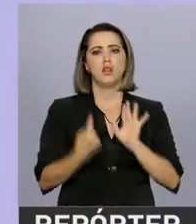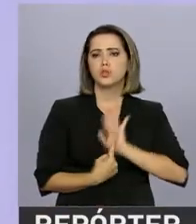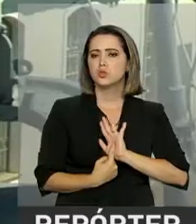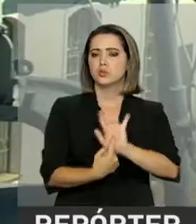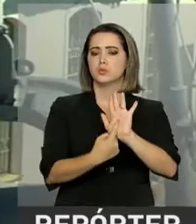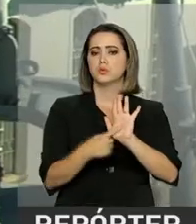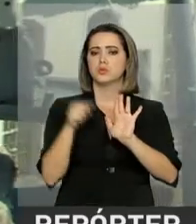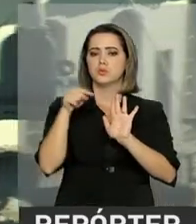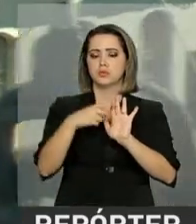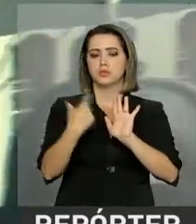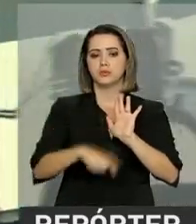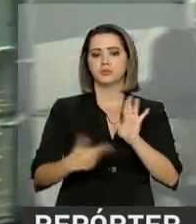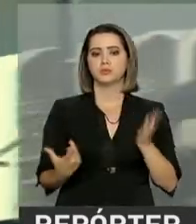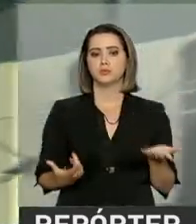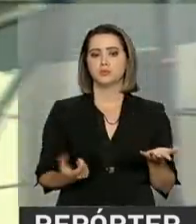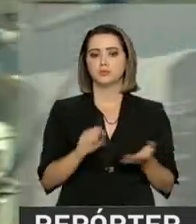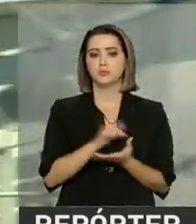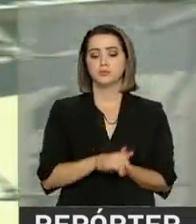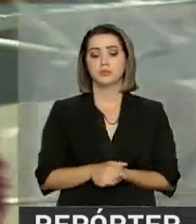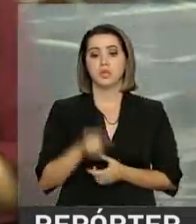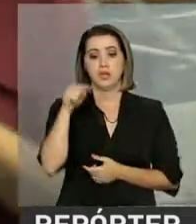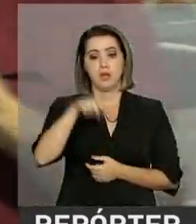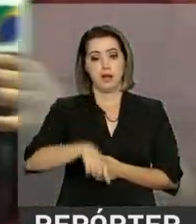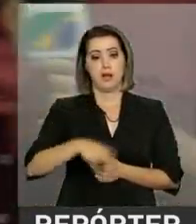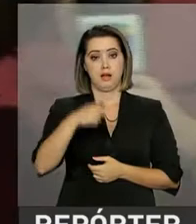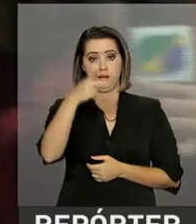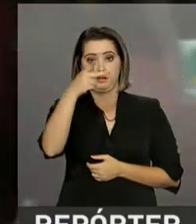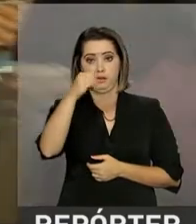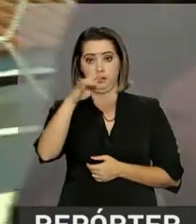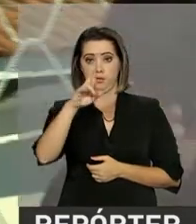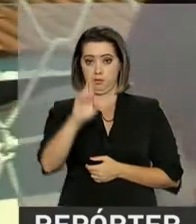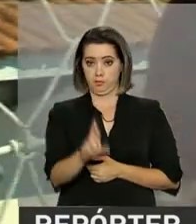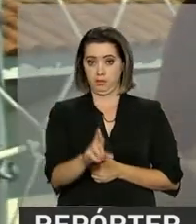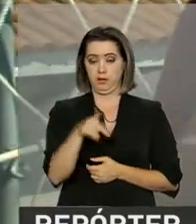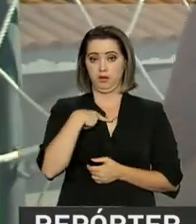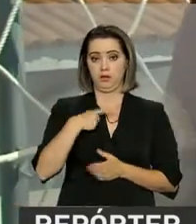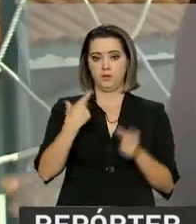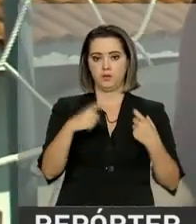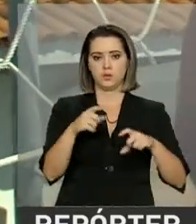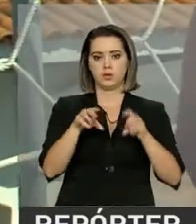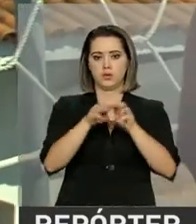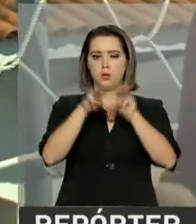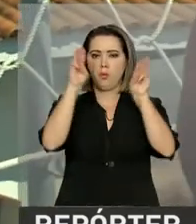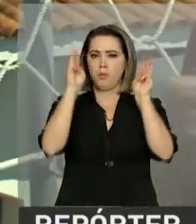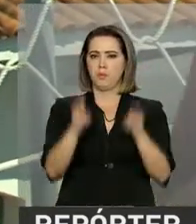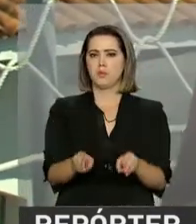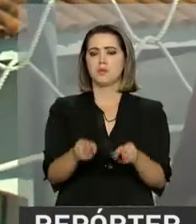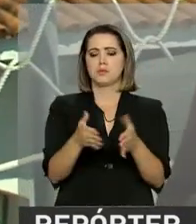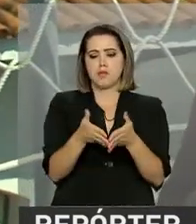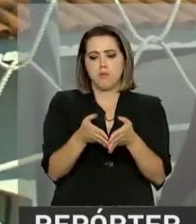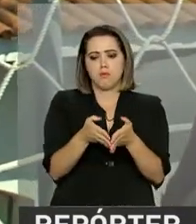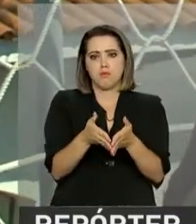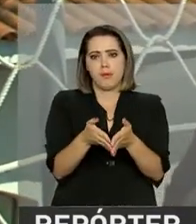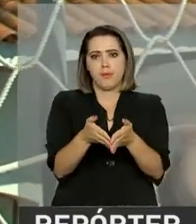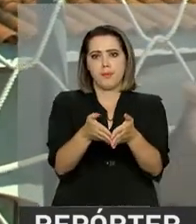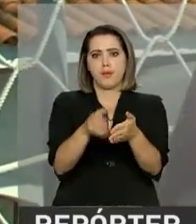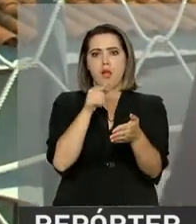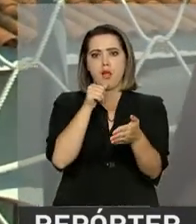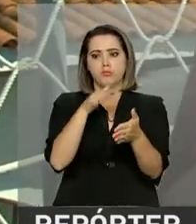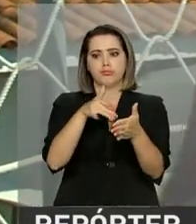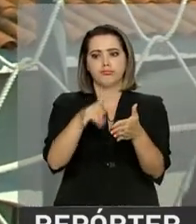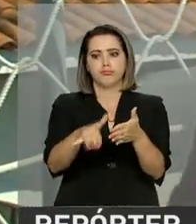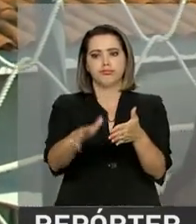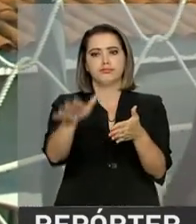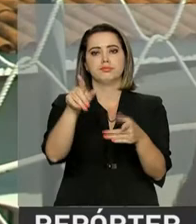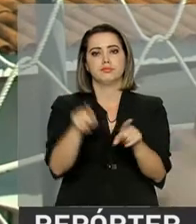esse acervo é aqui onde fica esse pia que o museu marítimo vai funcionar toda essa área vai ser demolida para a construção do novo